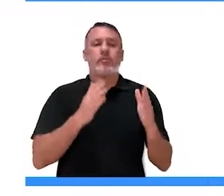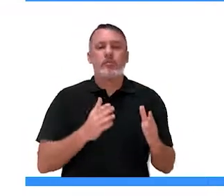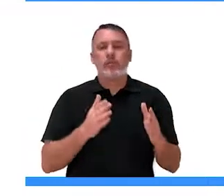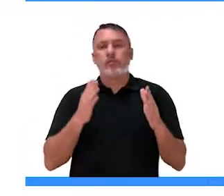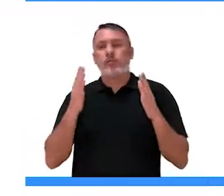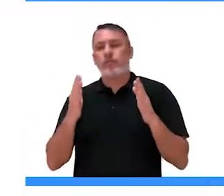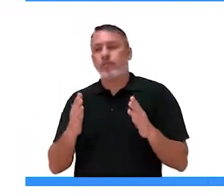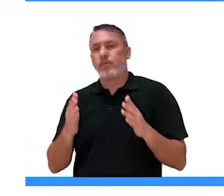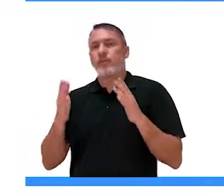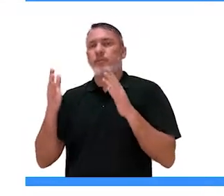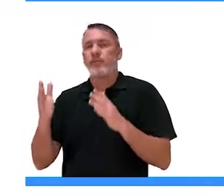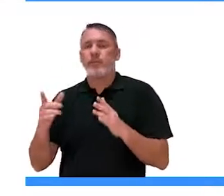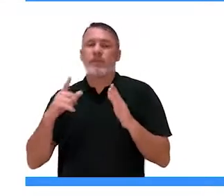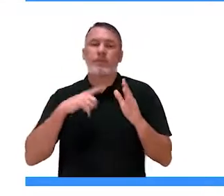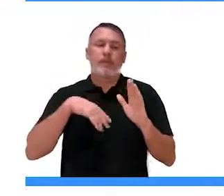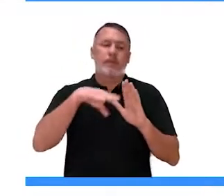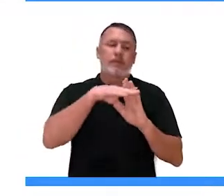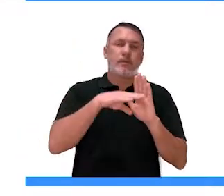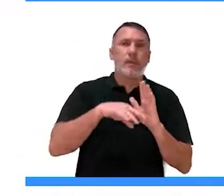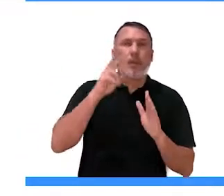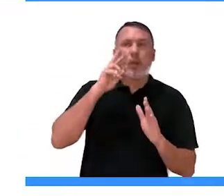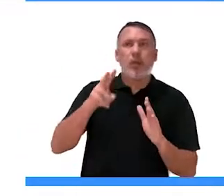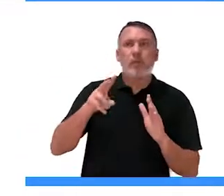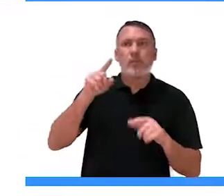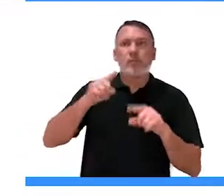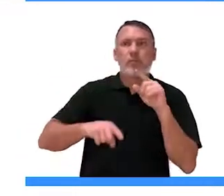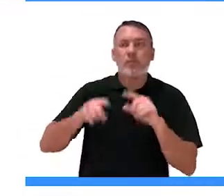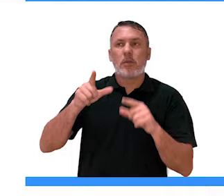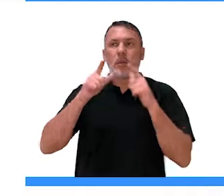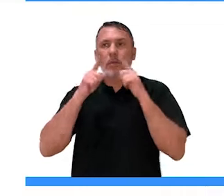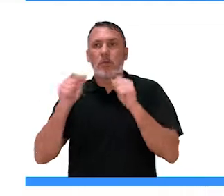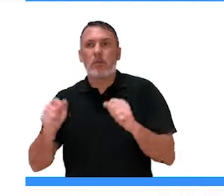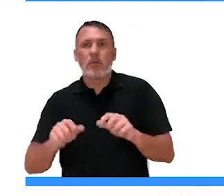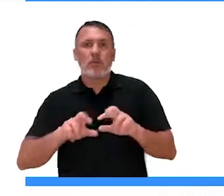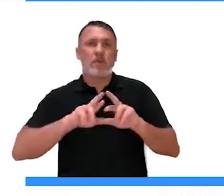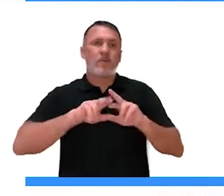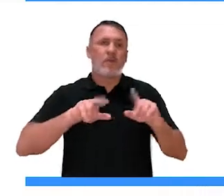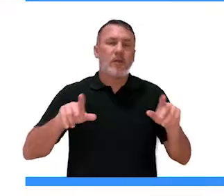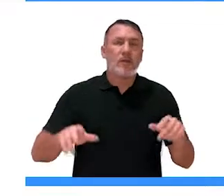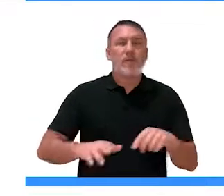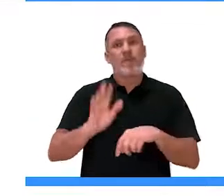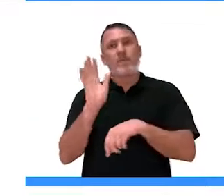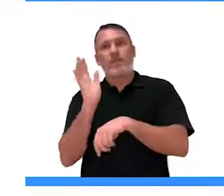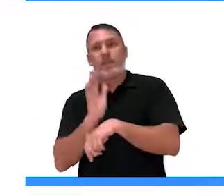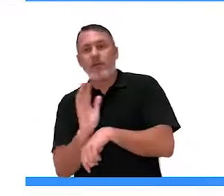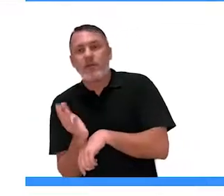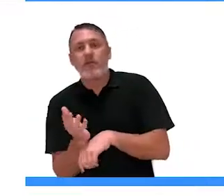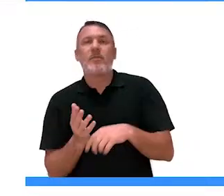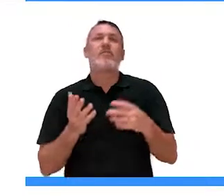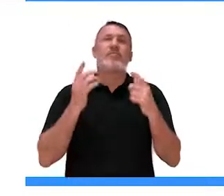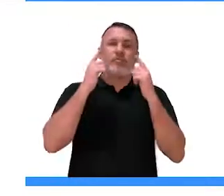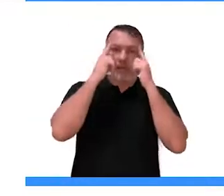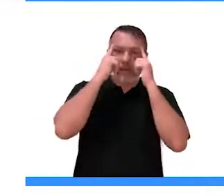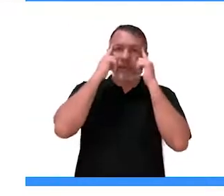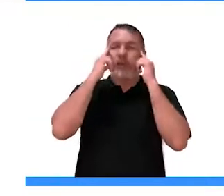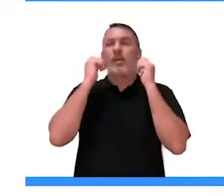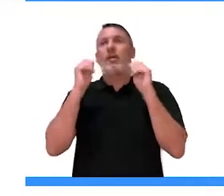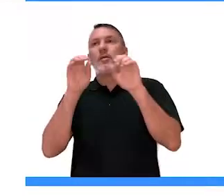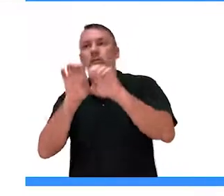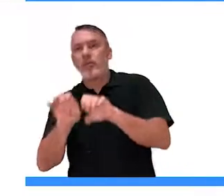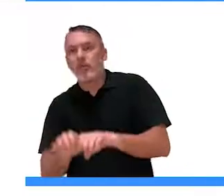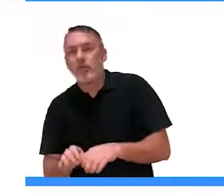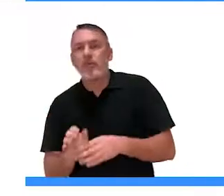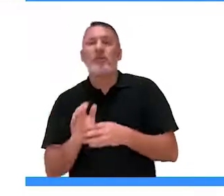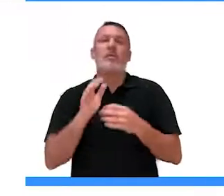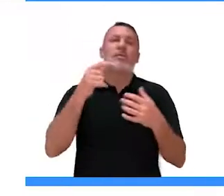ir passo a passo ali, o enunciado não é tão pequeno. Ó, falou de variedade linguística, falou do filme, né? Falou agora